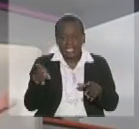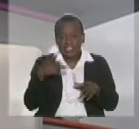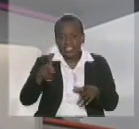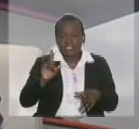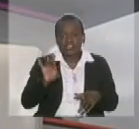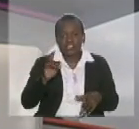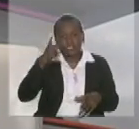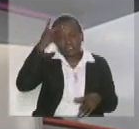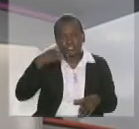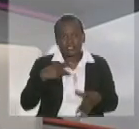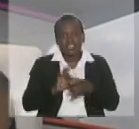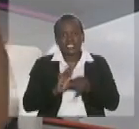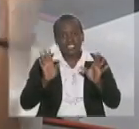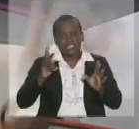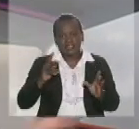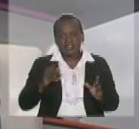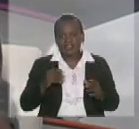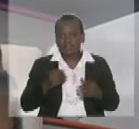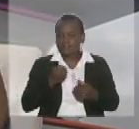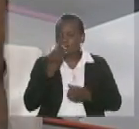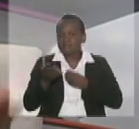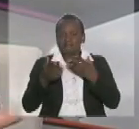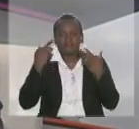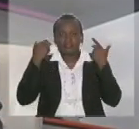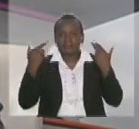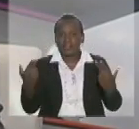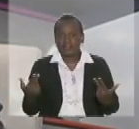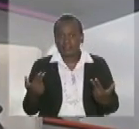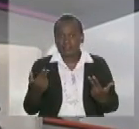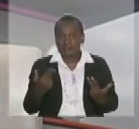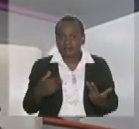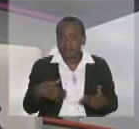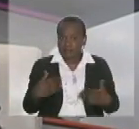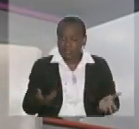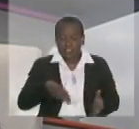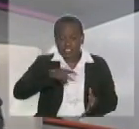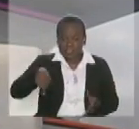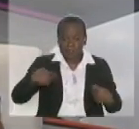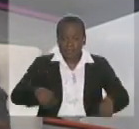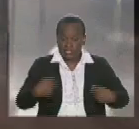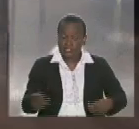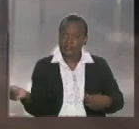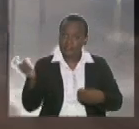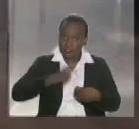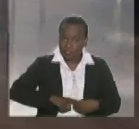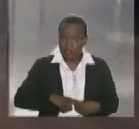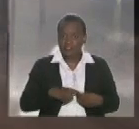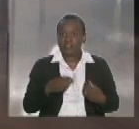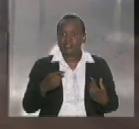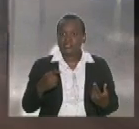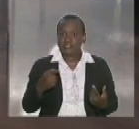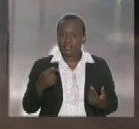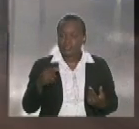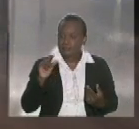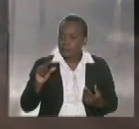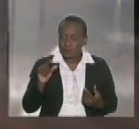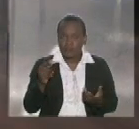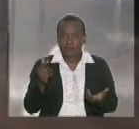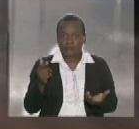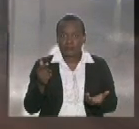coisa da autenticidade, né? De ser espontâneo, de ser natural, né? E a gente tem que resgatar isso, né? É uma coisa que